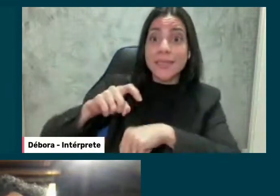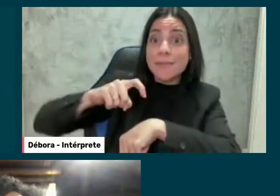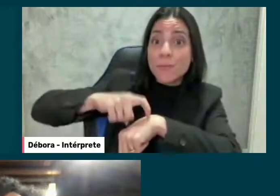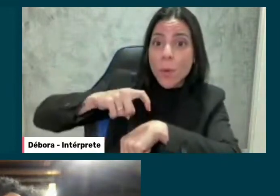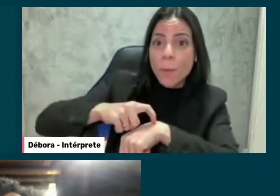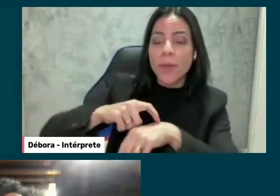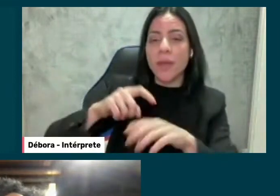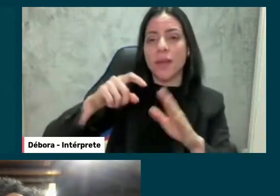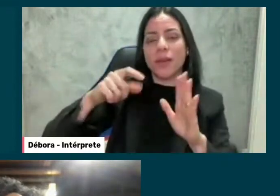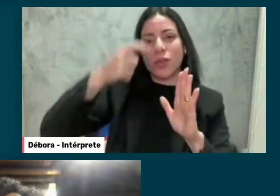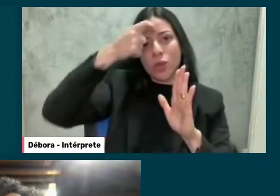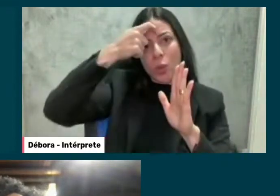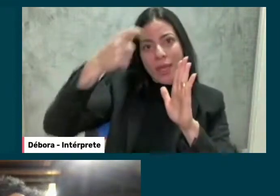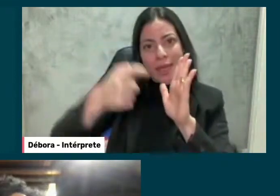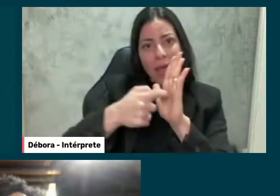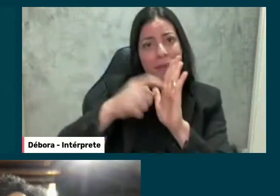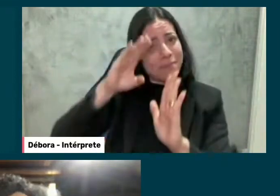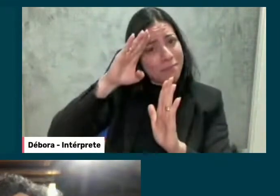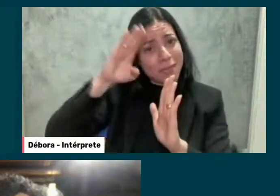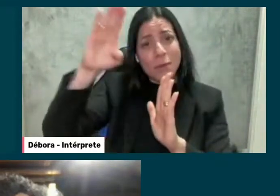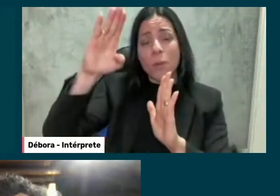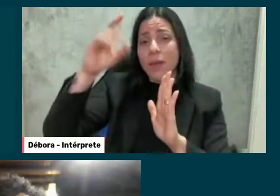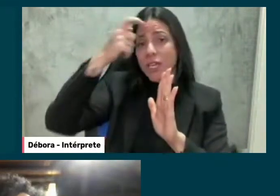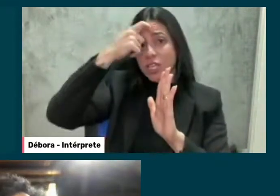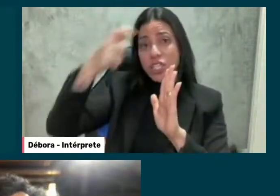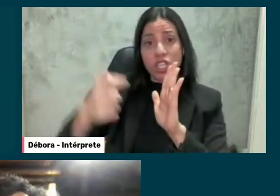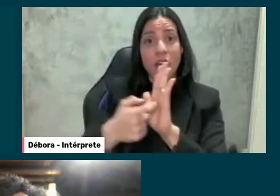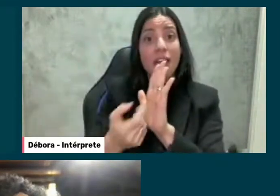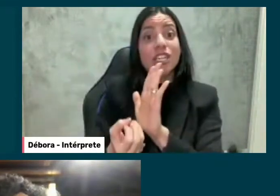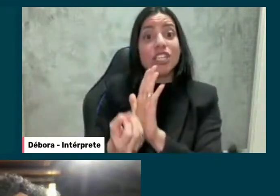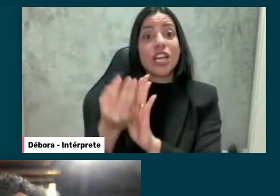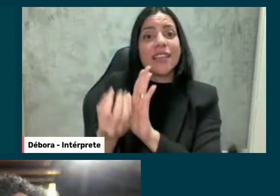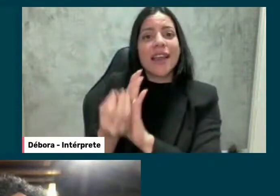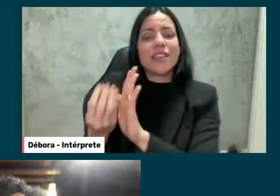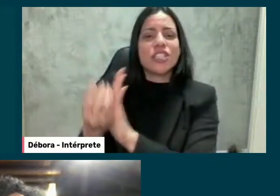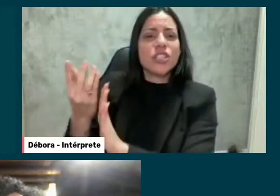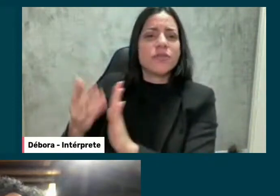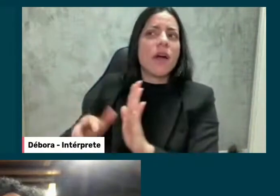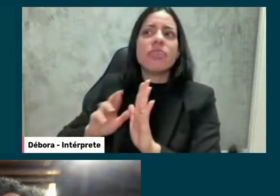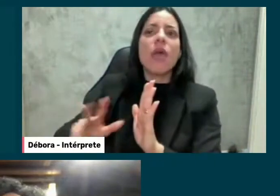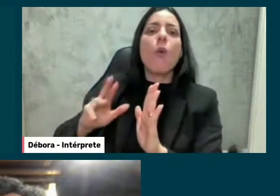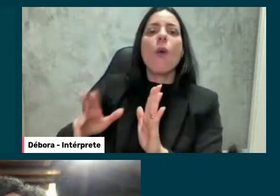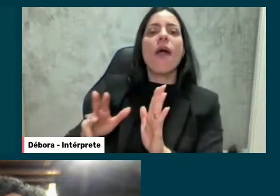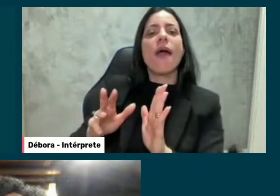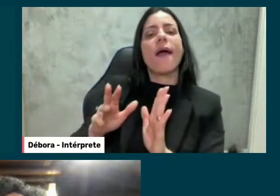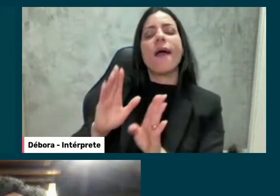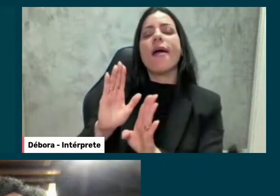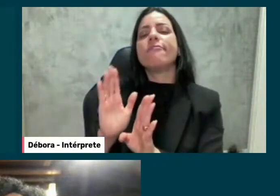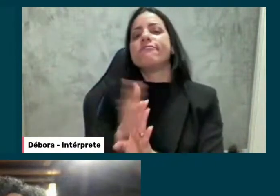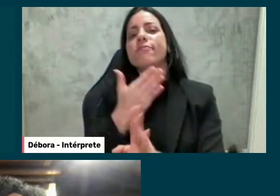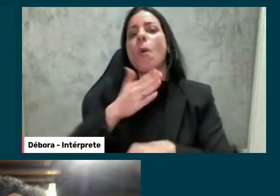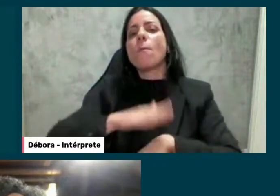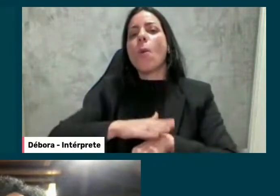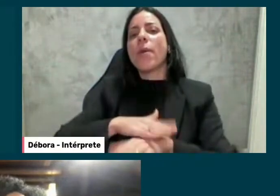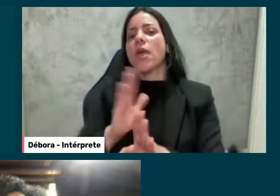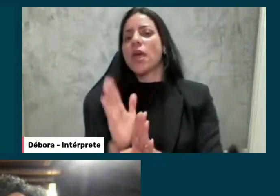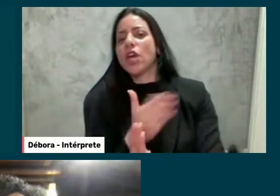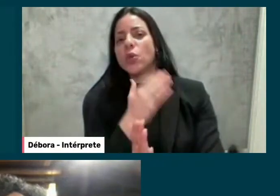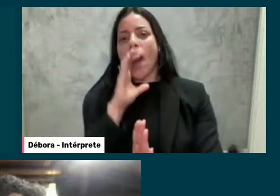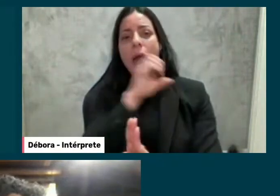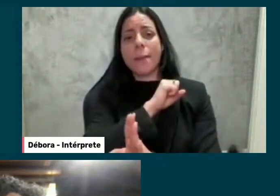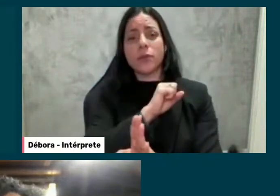artificial, especialmente com a IA generativa, não ser um hype, não é uma coisa que vai passar. É uma mudança que a gente